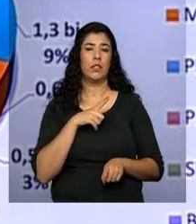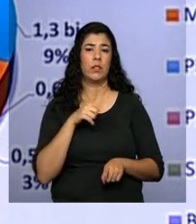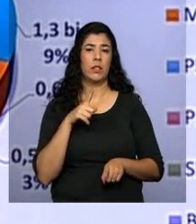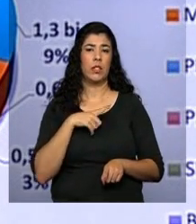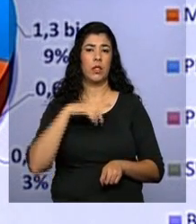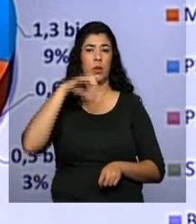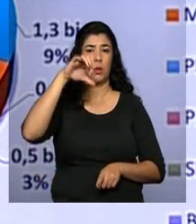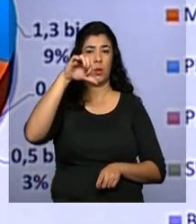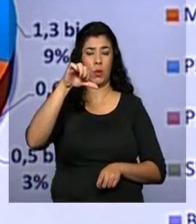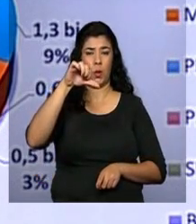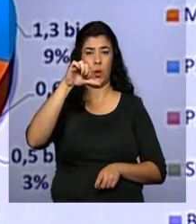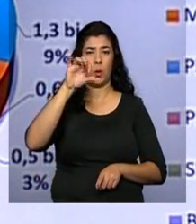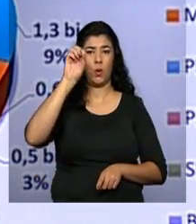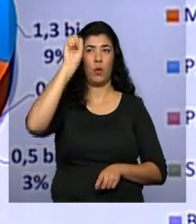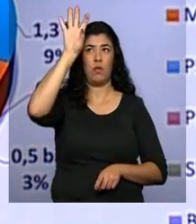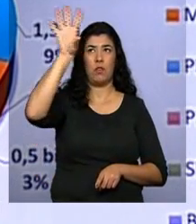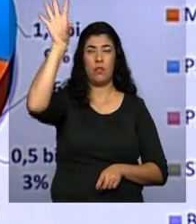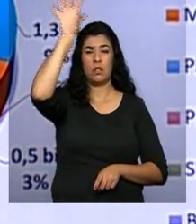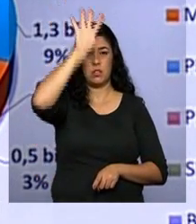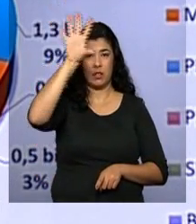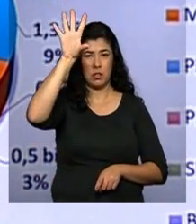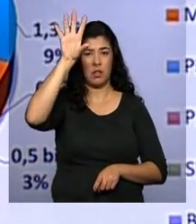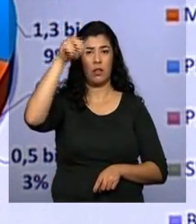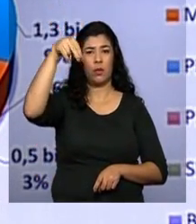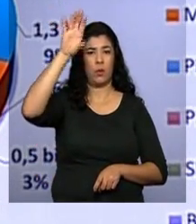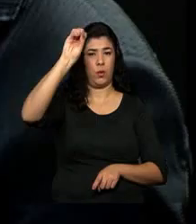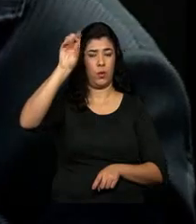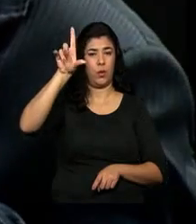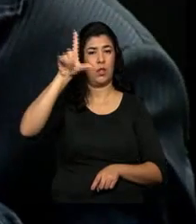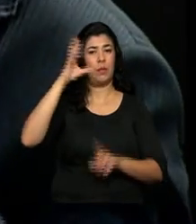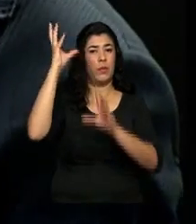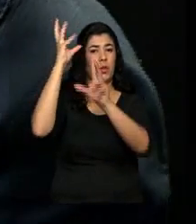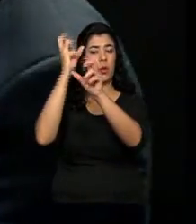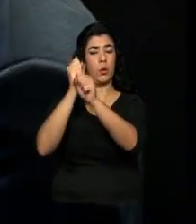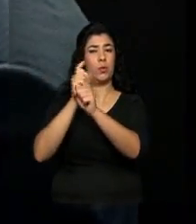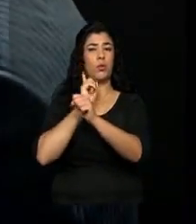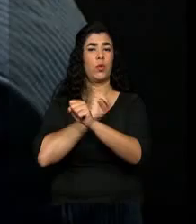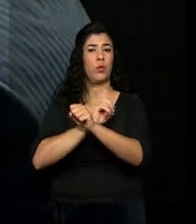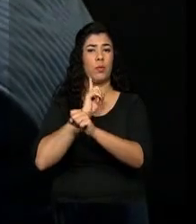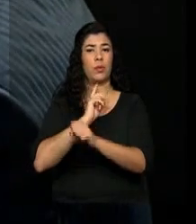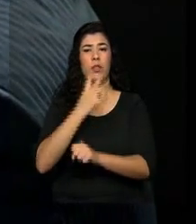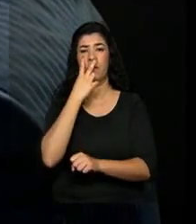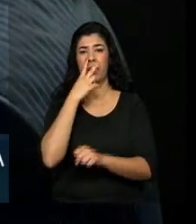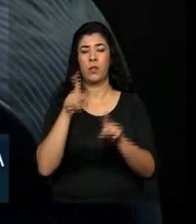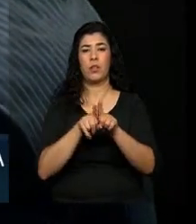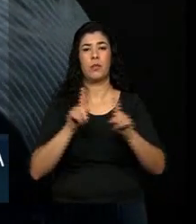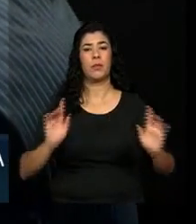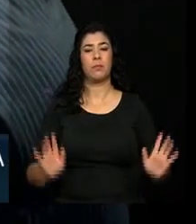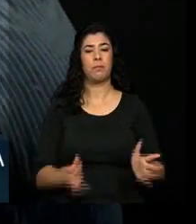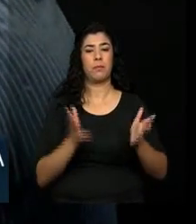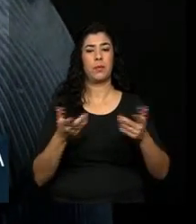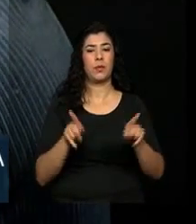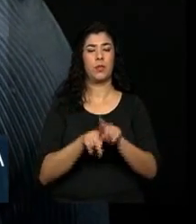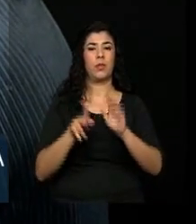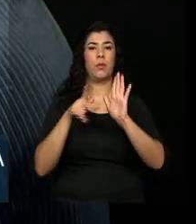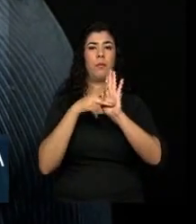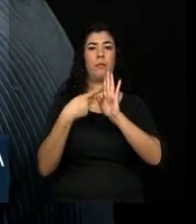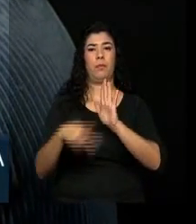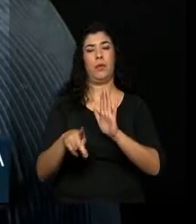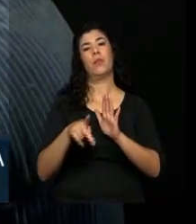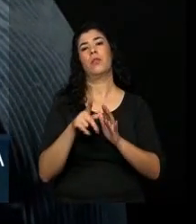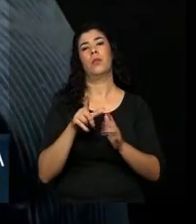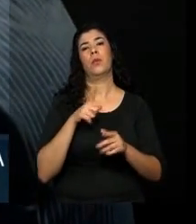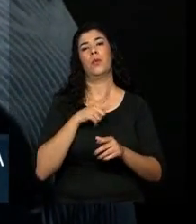nove estados da região Nordeste esses dois estados também são contemplados com investimentos eh dos Fundos